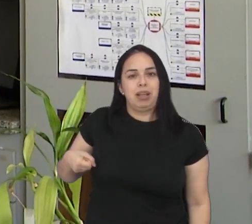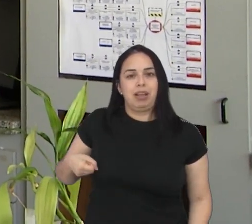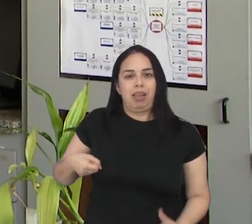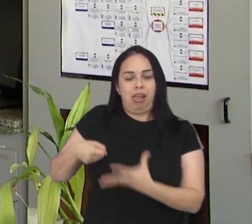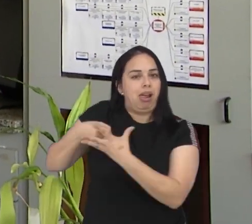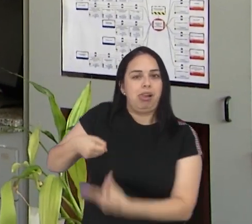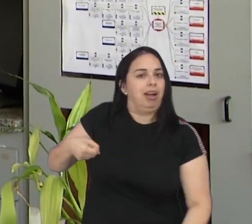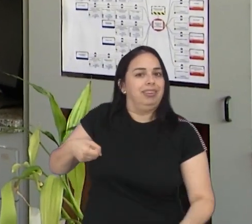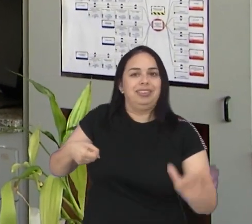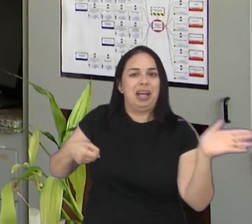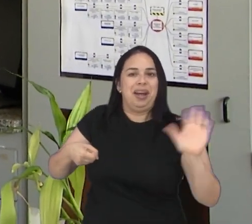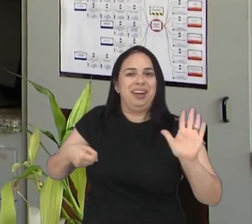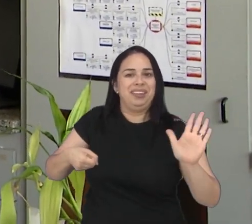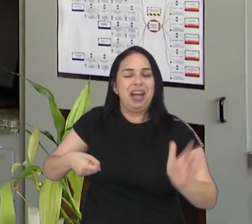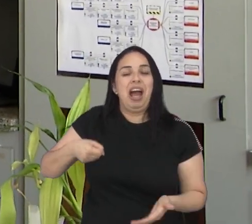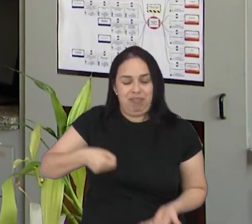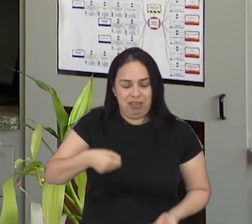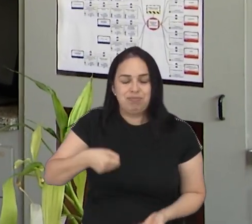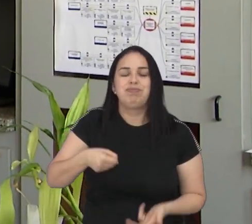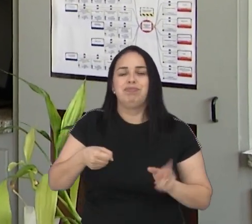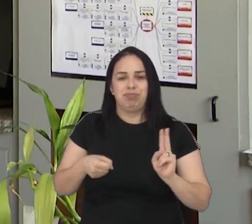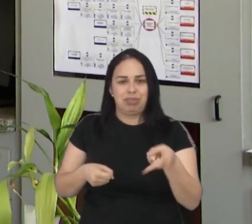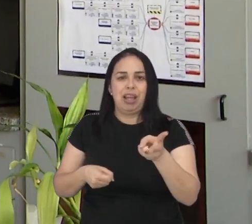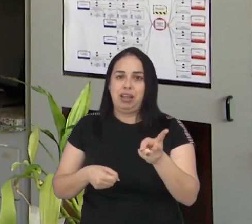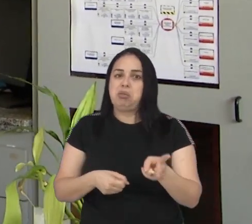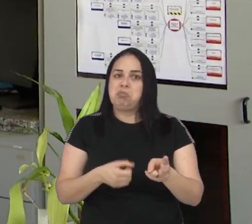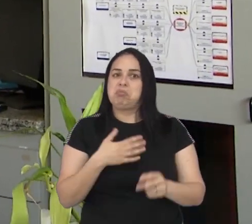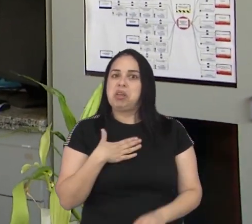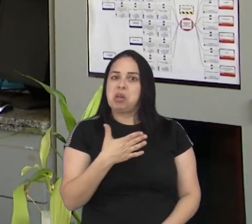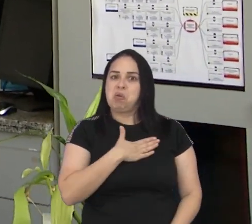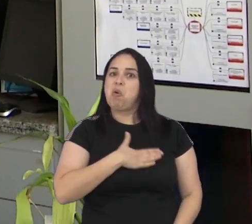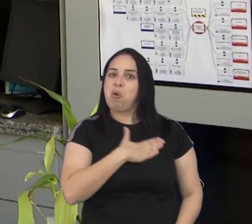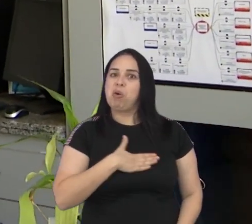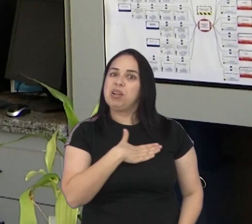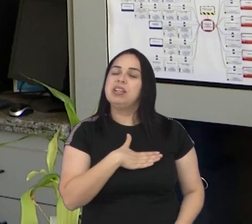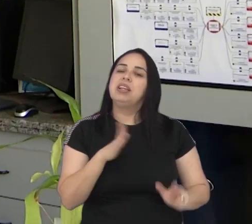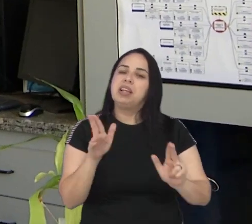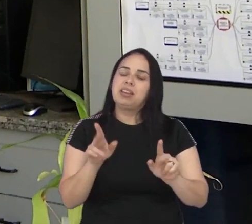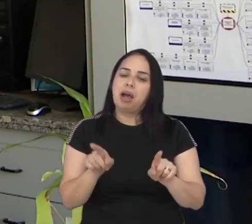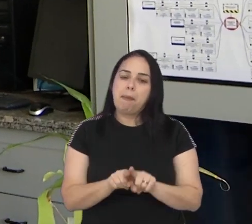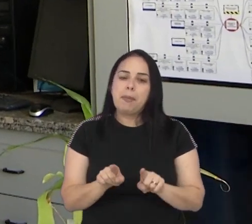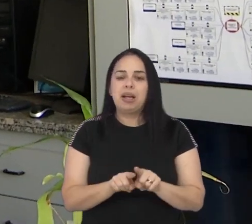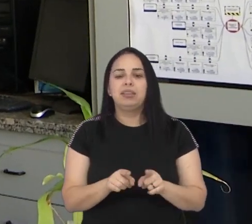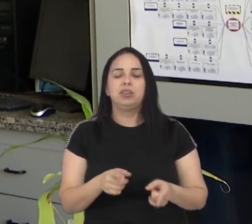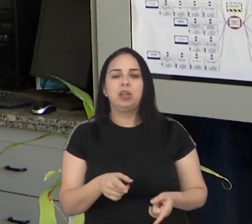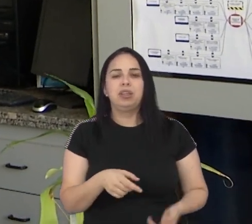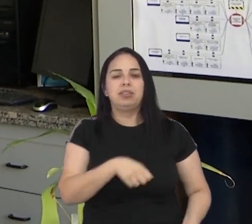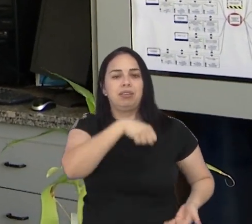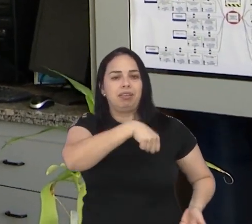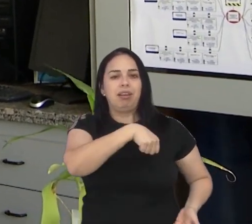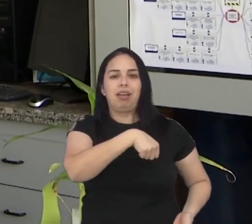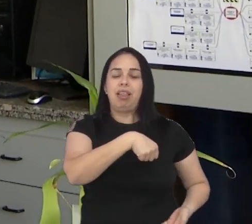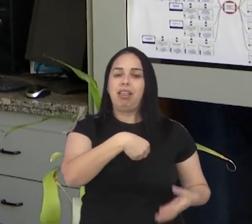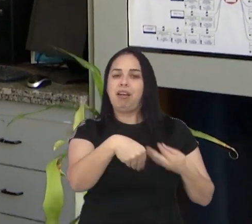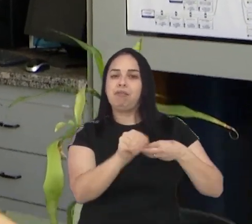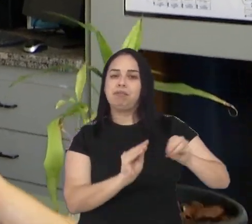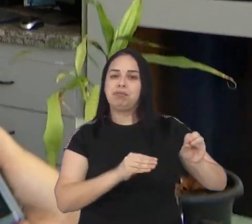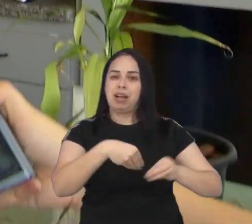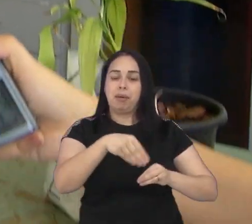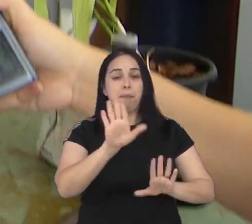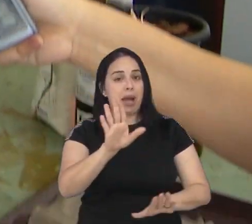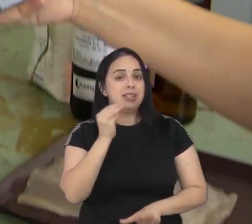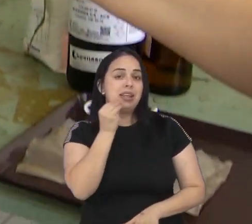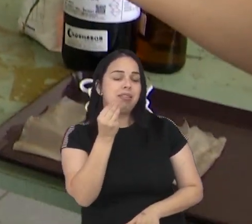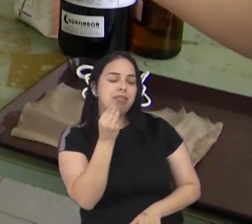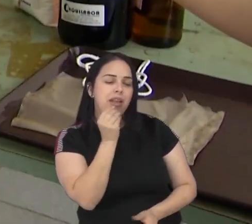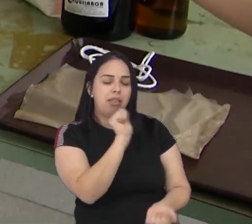estiver com a sua sacola, para ela não se desfazer. Isso também foi um resultado que foi muito promissor para a gente. E, de modo geral, a gente chegou em um produto bem maleável.